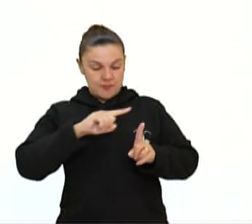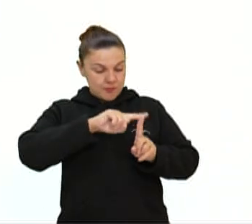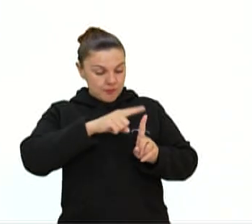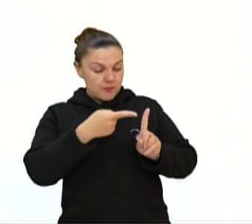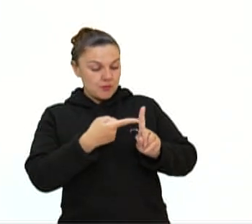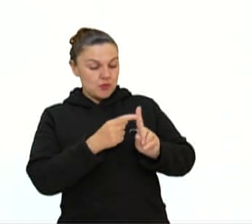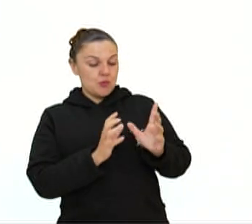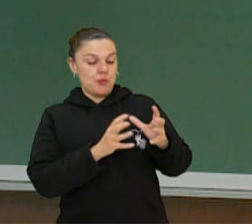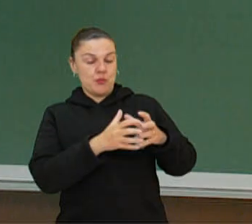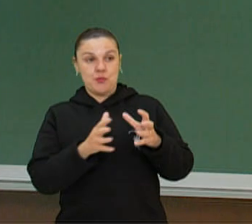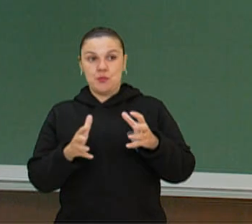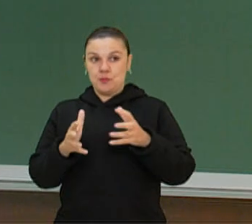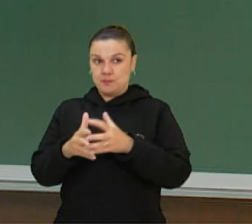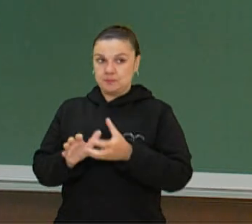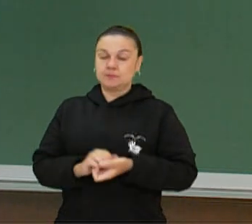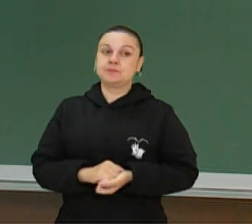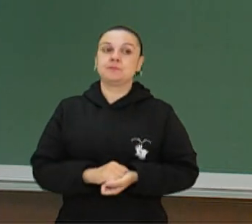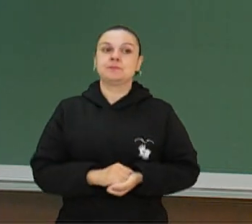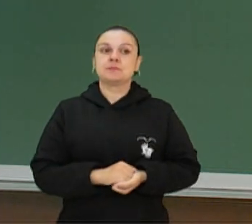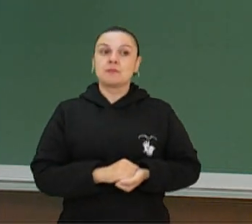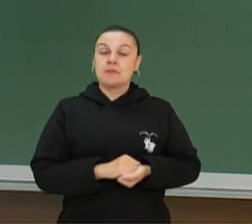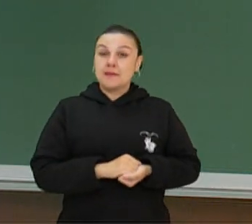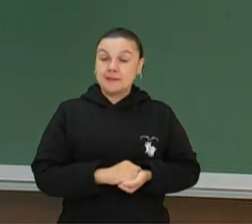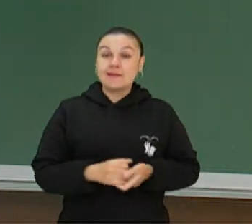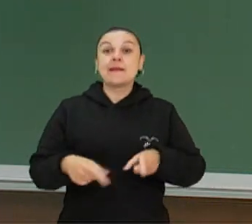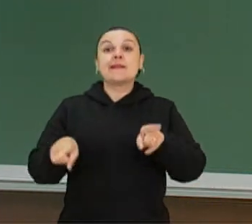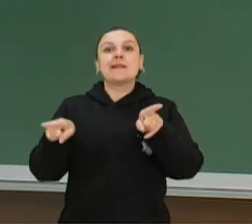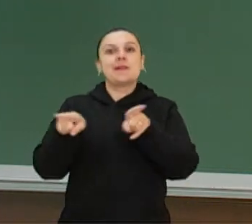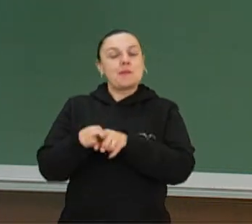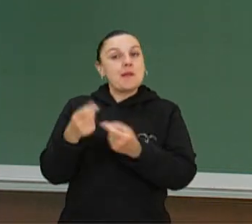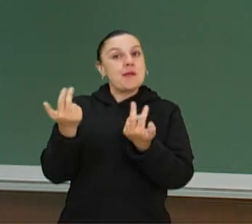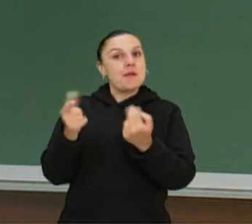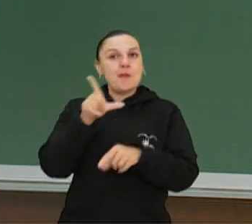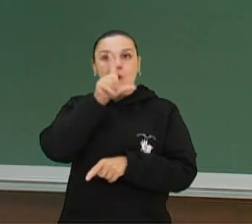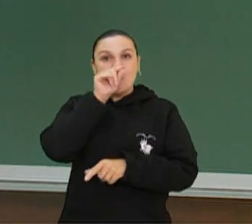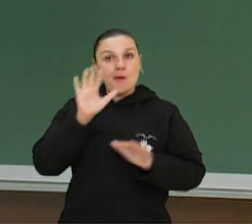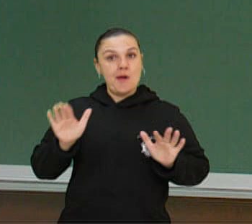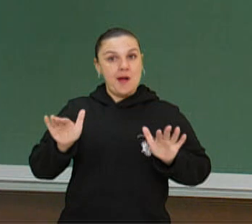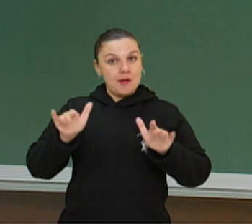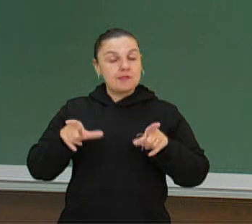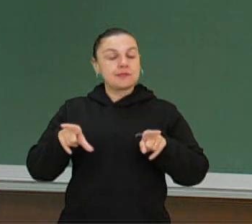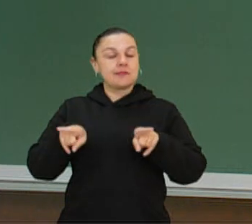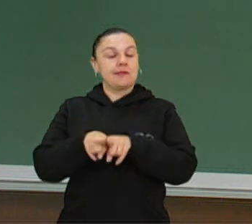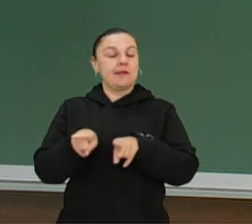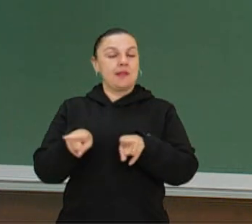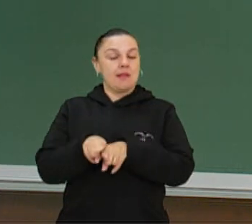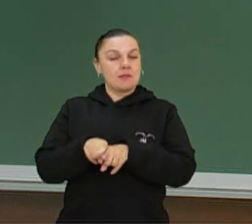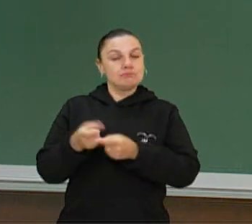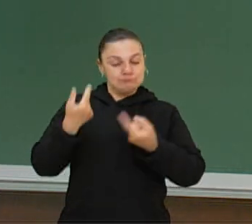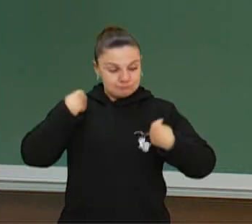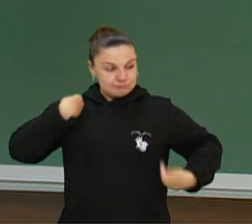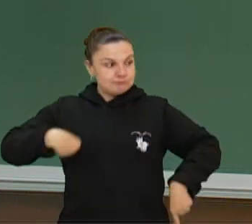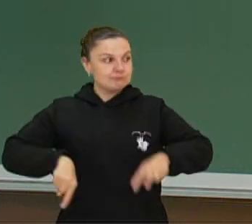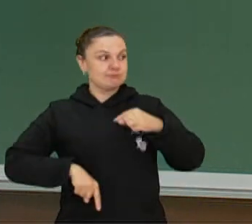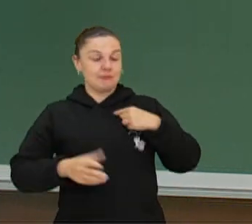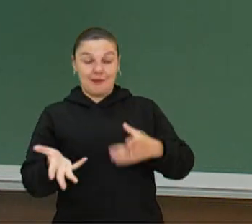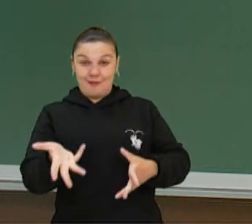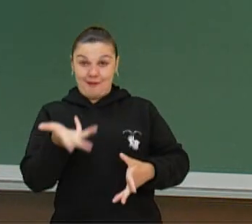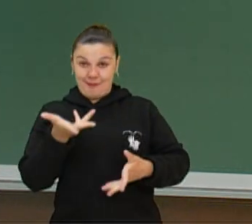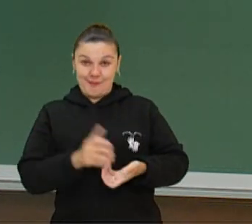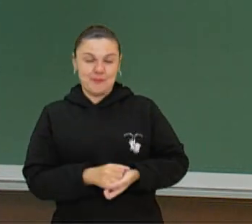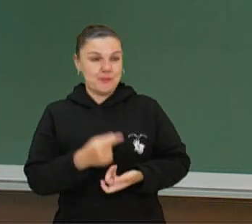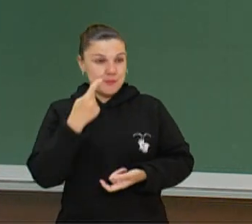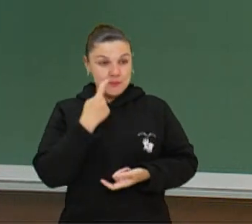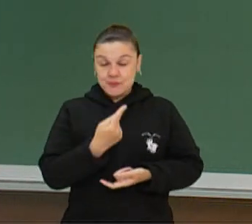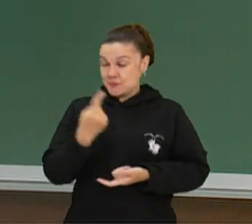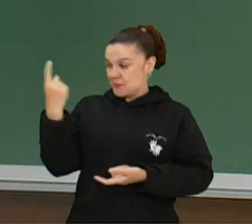dos outros grupos de mamíferos que a gente vai estar observando hoje. E como as aves também apresentam elevado metabolismo. Eu trouxe mais um exemplo